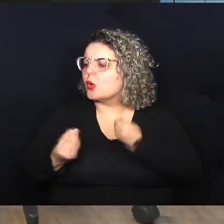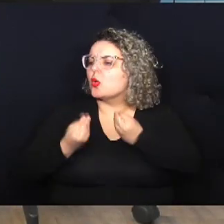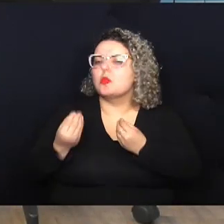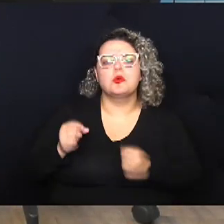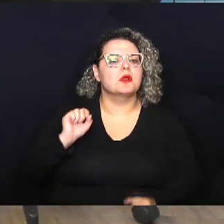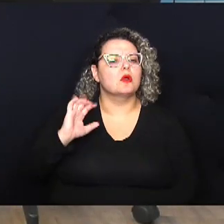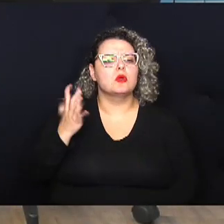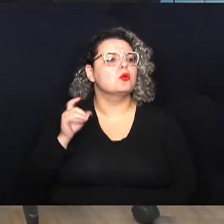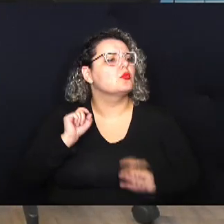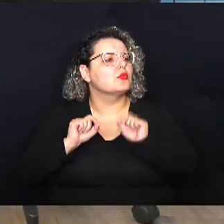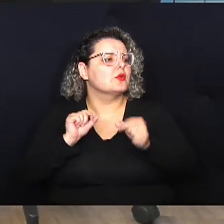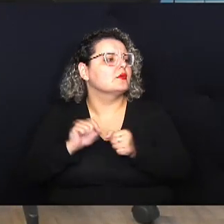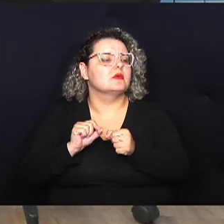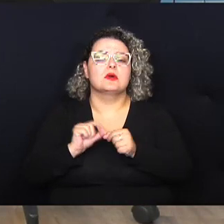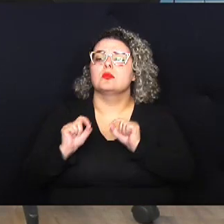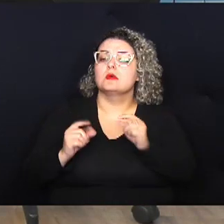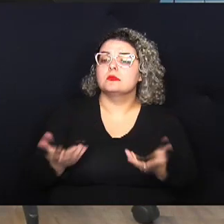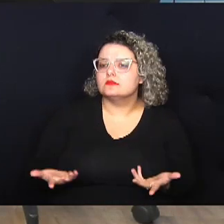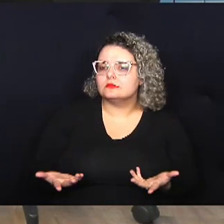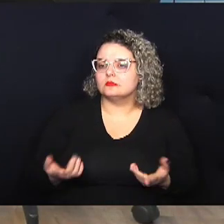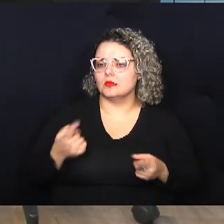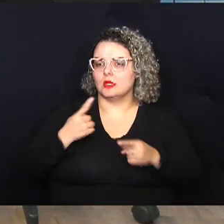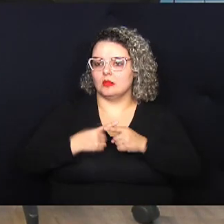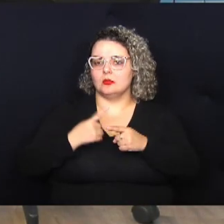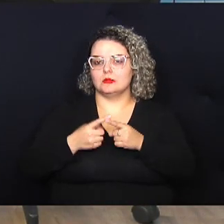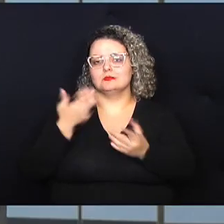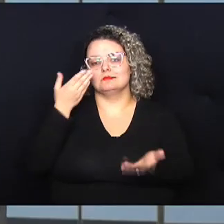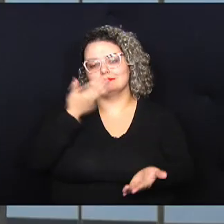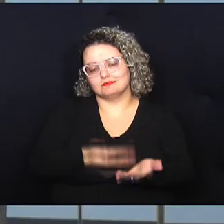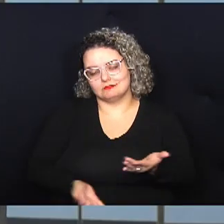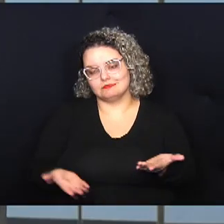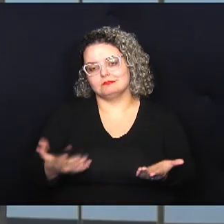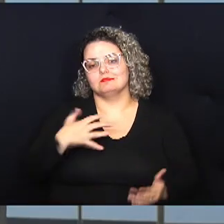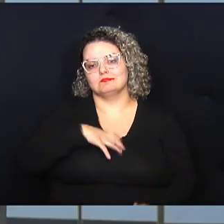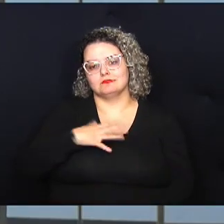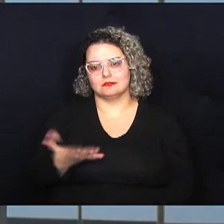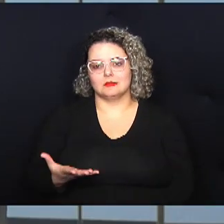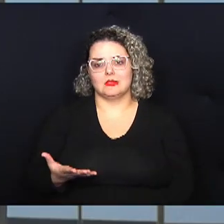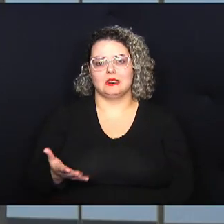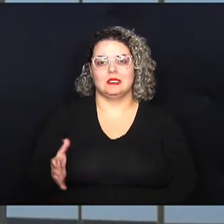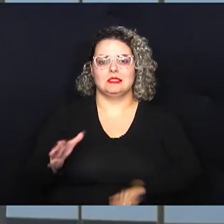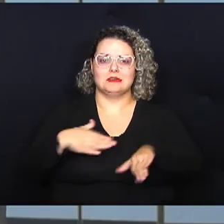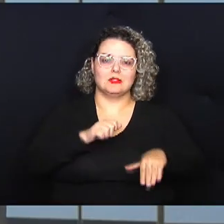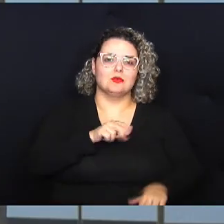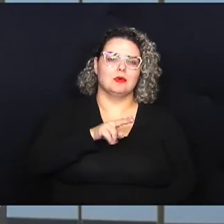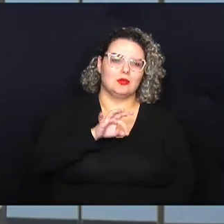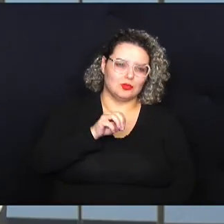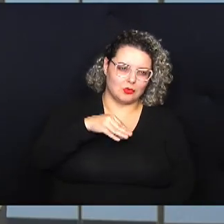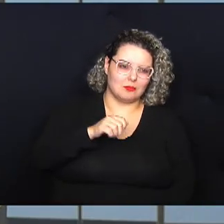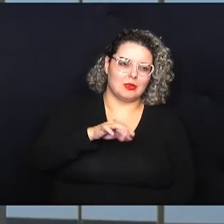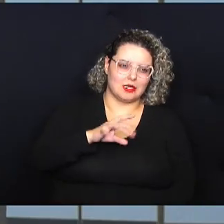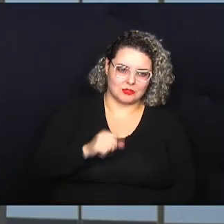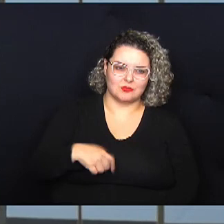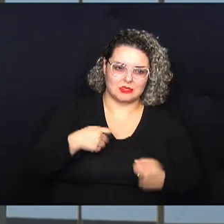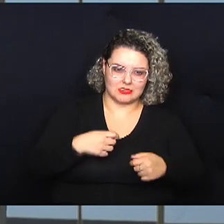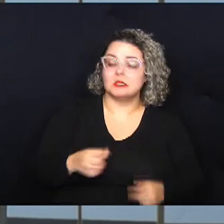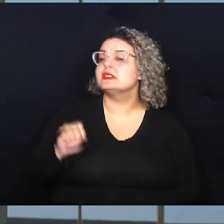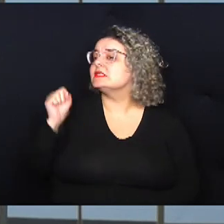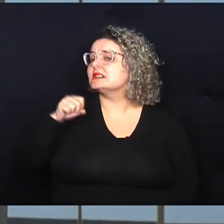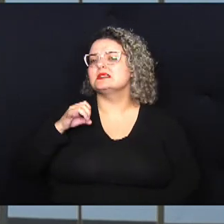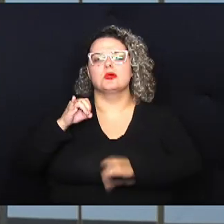você está fazendo, o que não está. Porque está se perdendo isso. Sair do automático é preciso. O mundo da internet, ele é